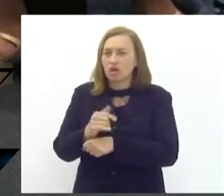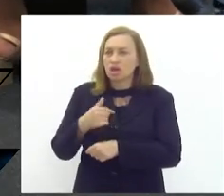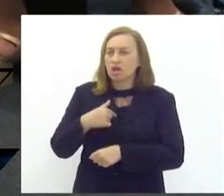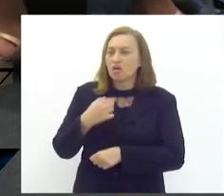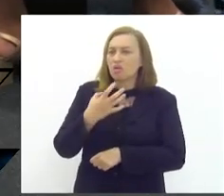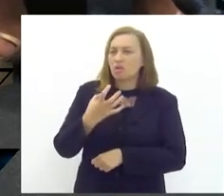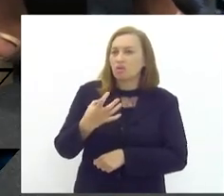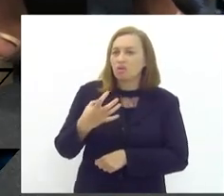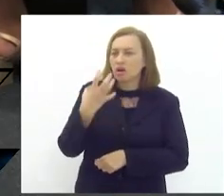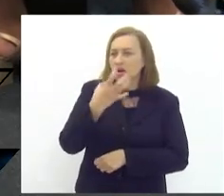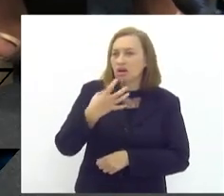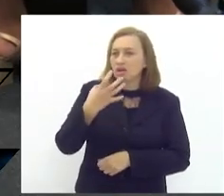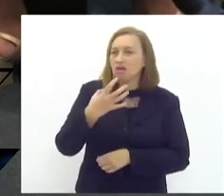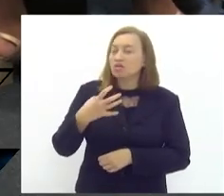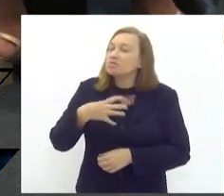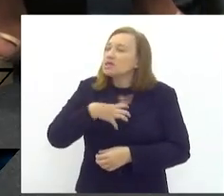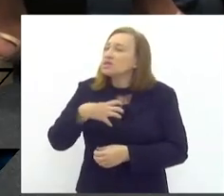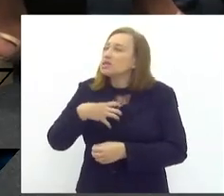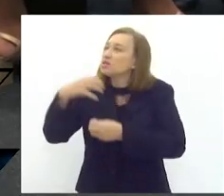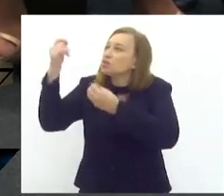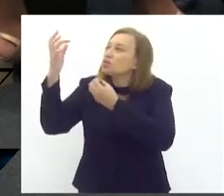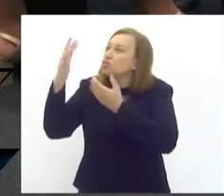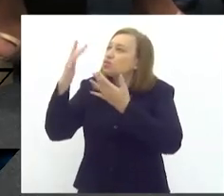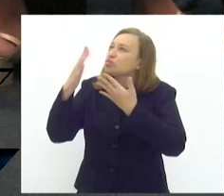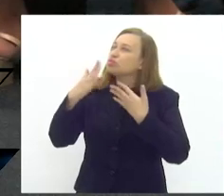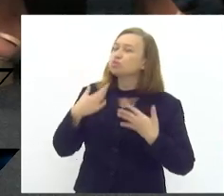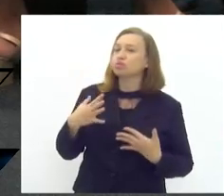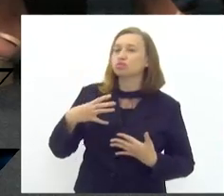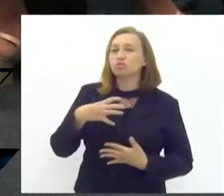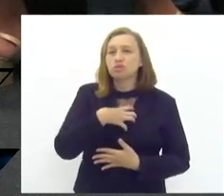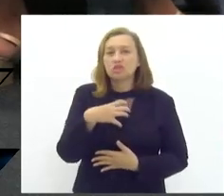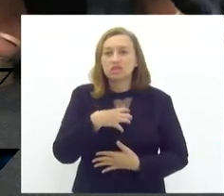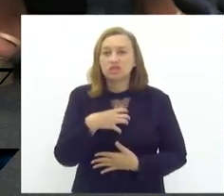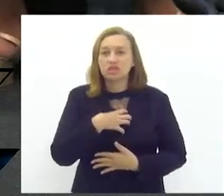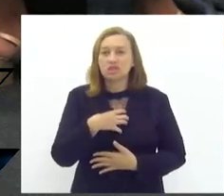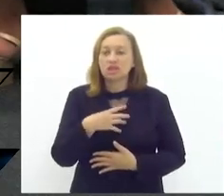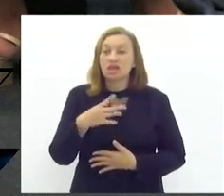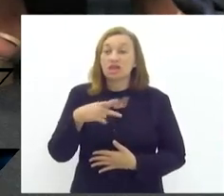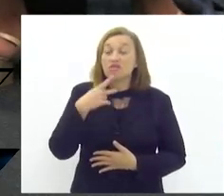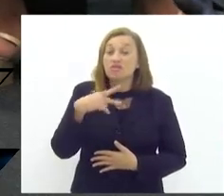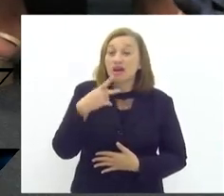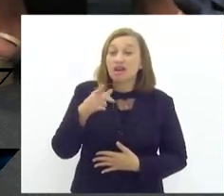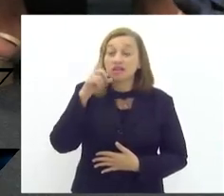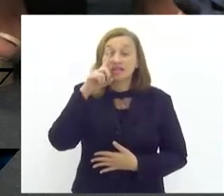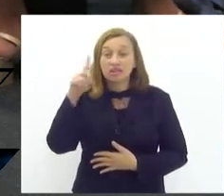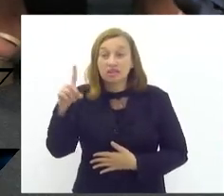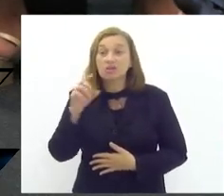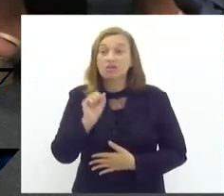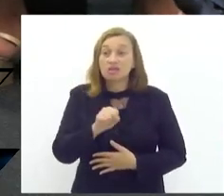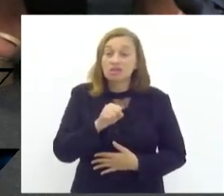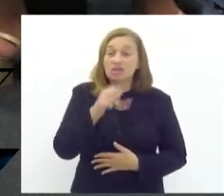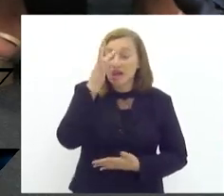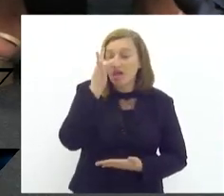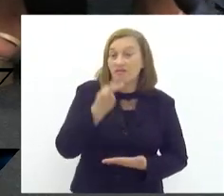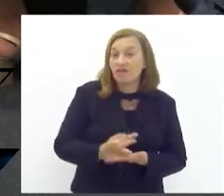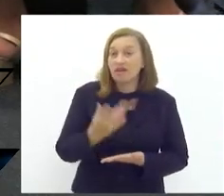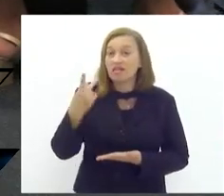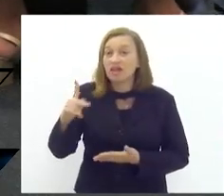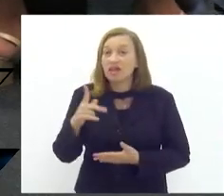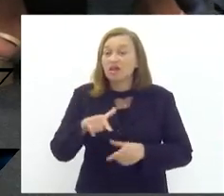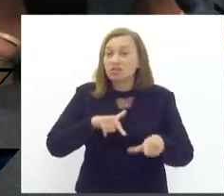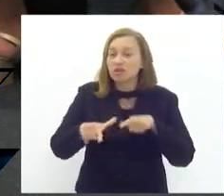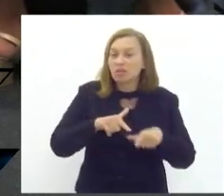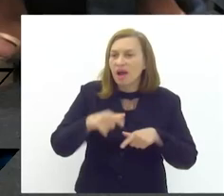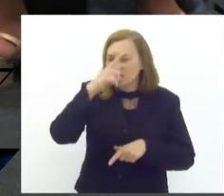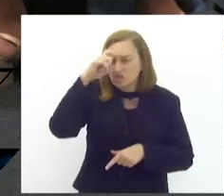me sinto abençoado ele tem indica Deus ele reivindica assim que a fé dele que o trabalho